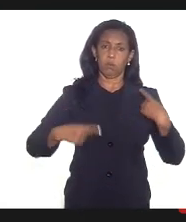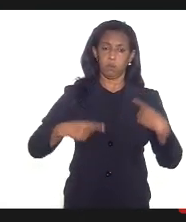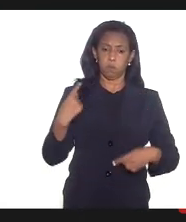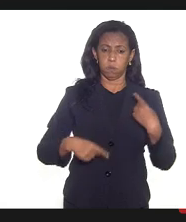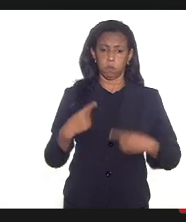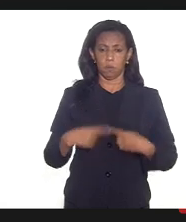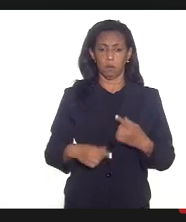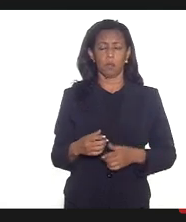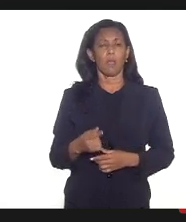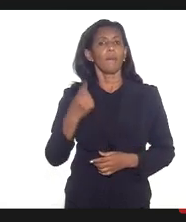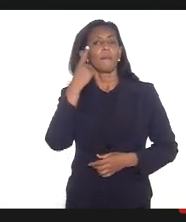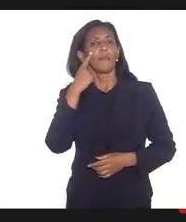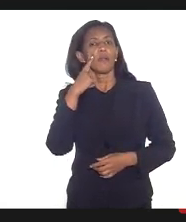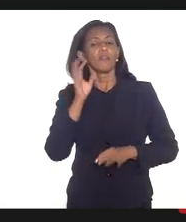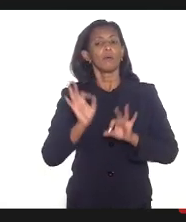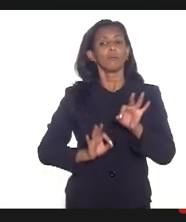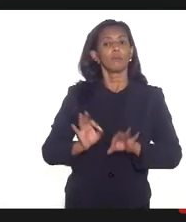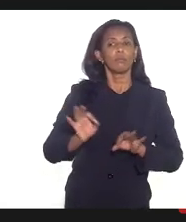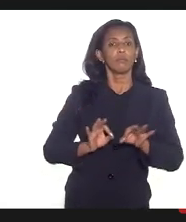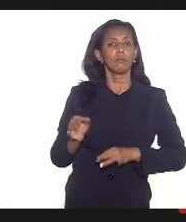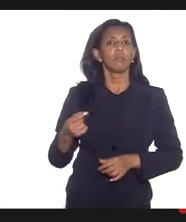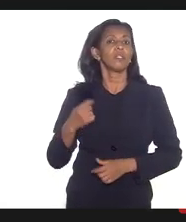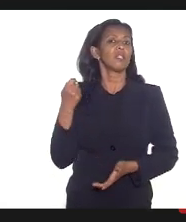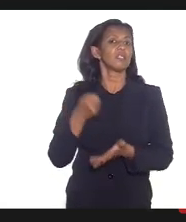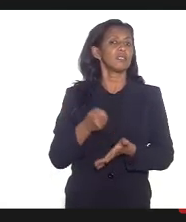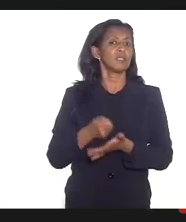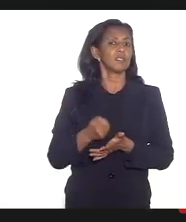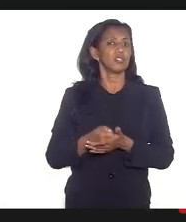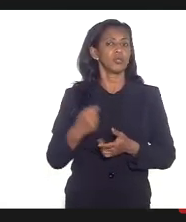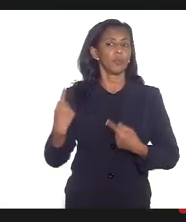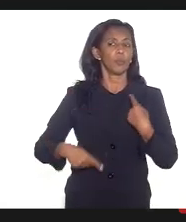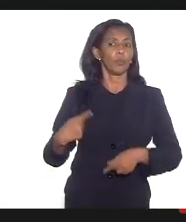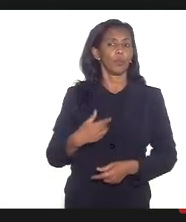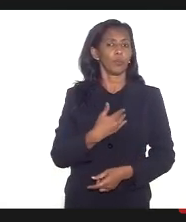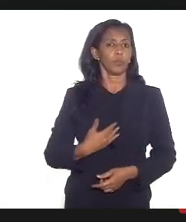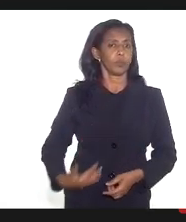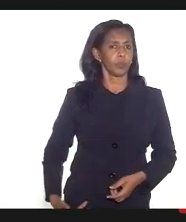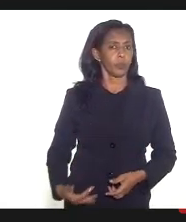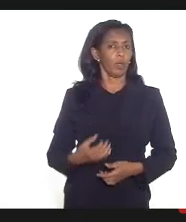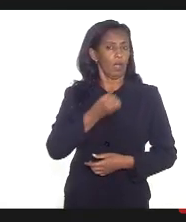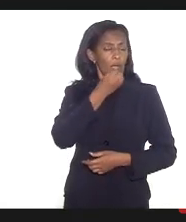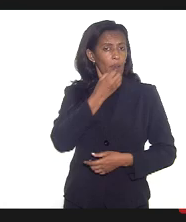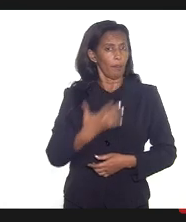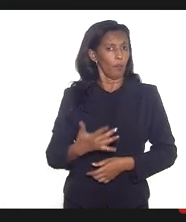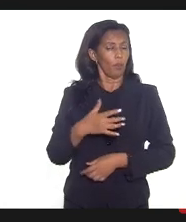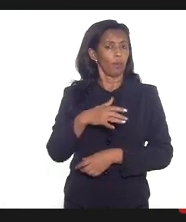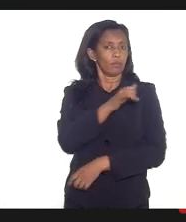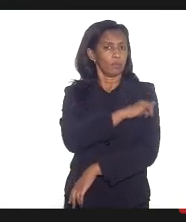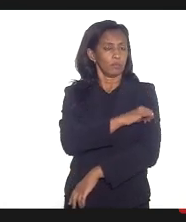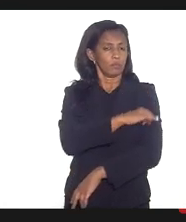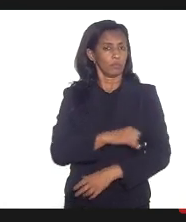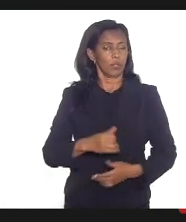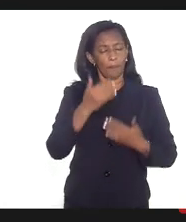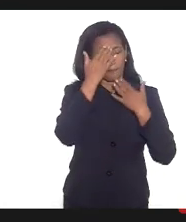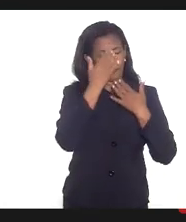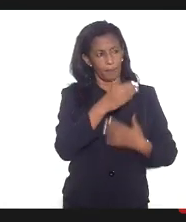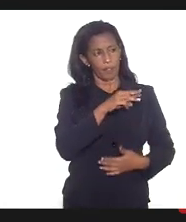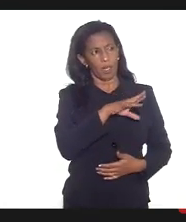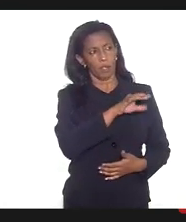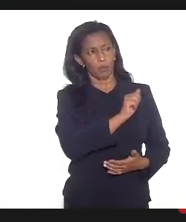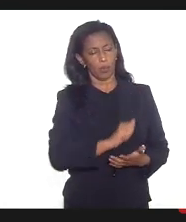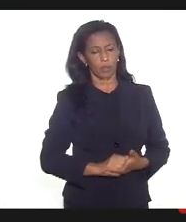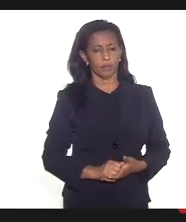é tomar as medidas e e exige políticas públicas descendentes aqui no Rio de Janeiro obrigado mãe